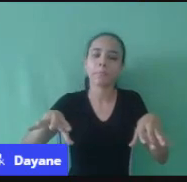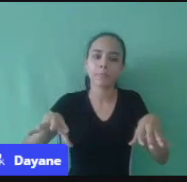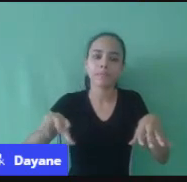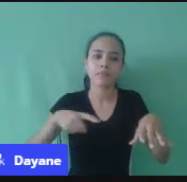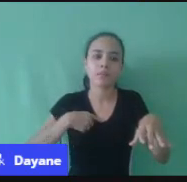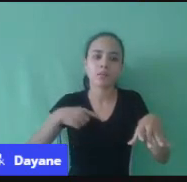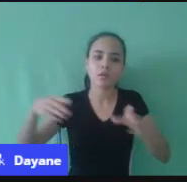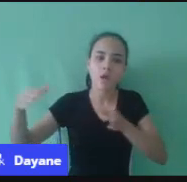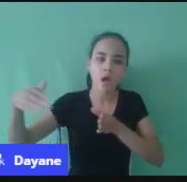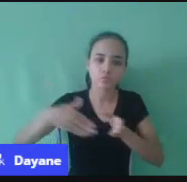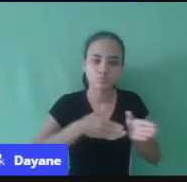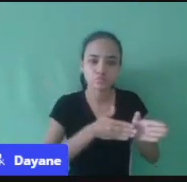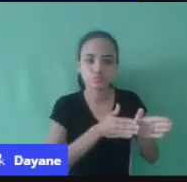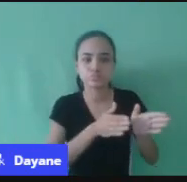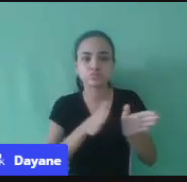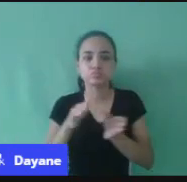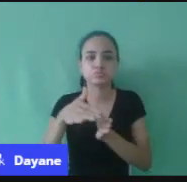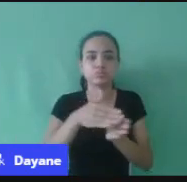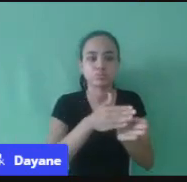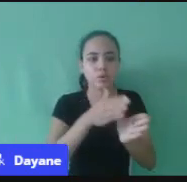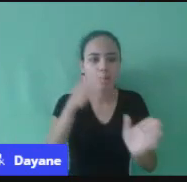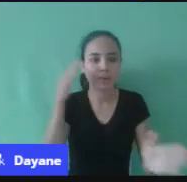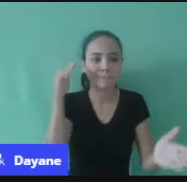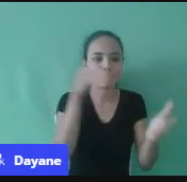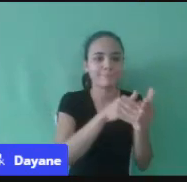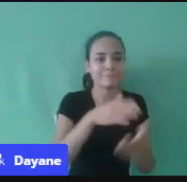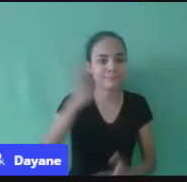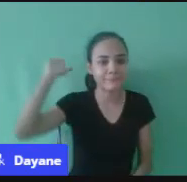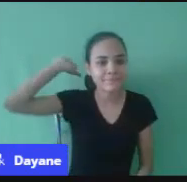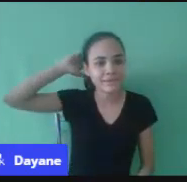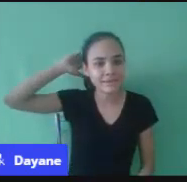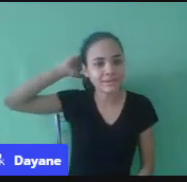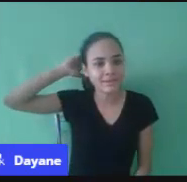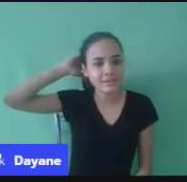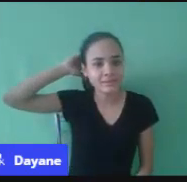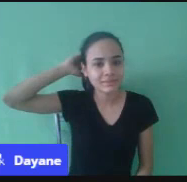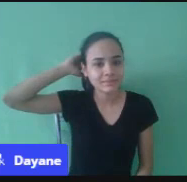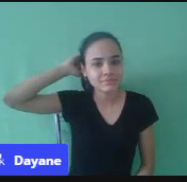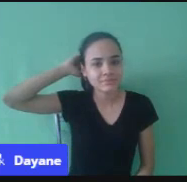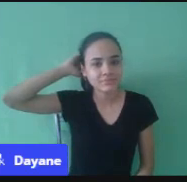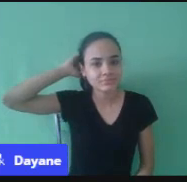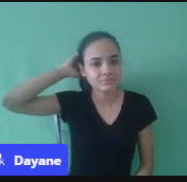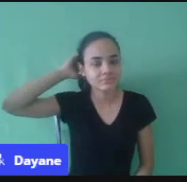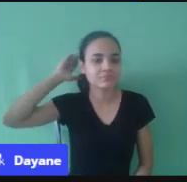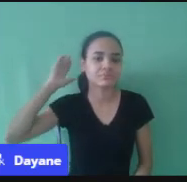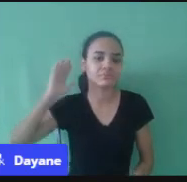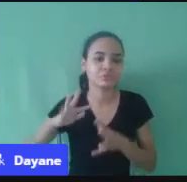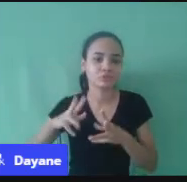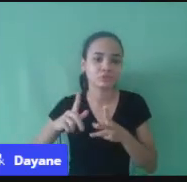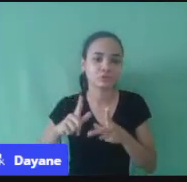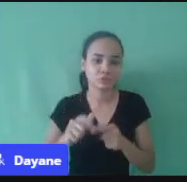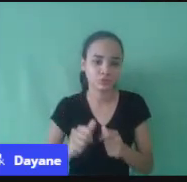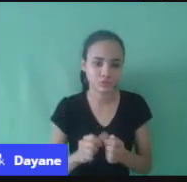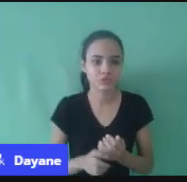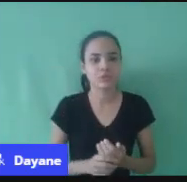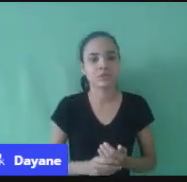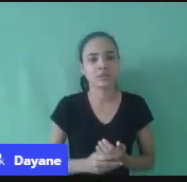e somente, né, vamos dizer assim, 3 córregos que vão